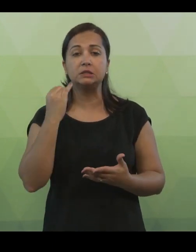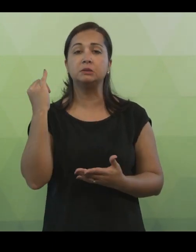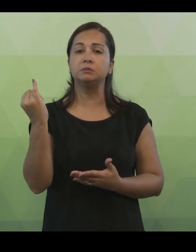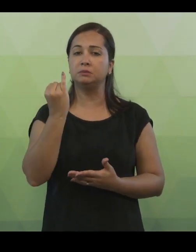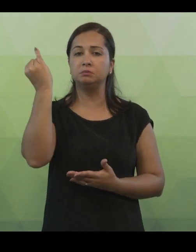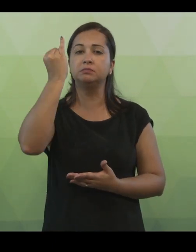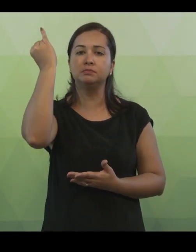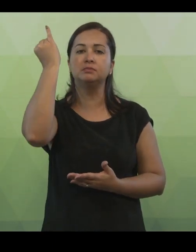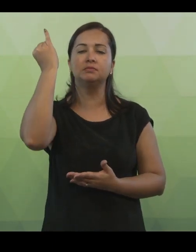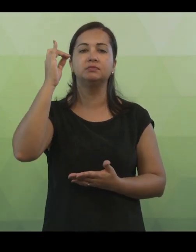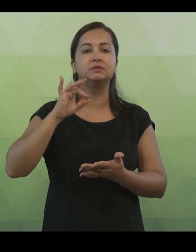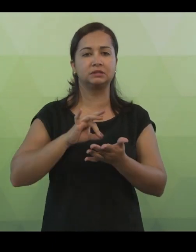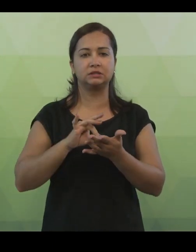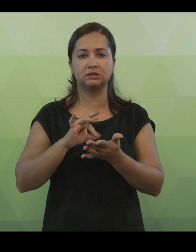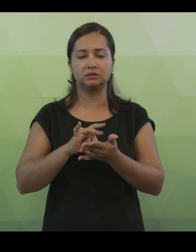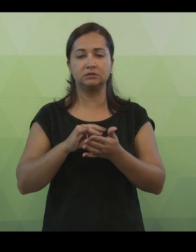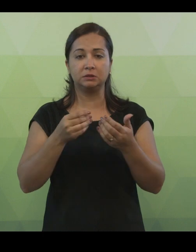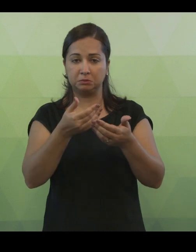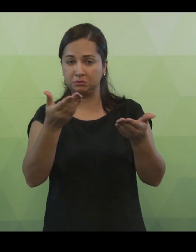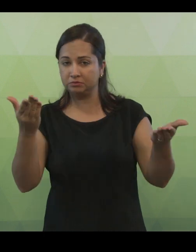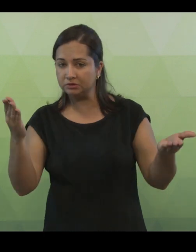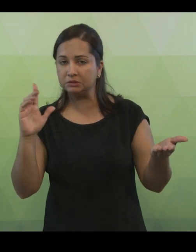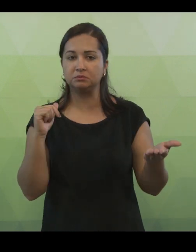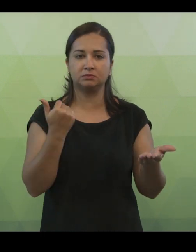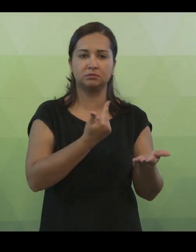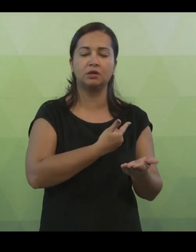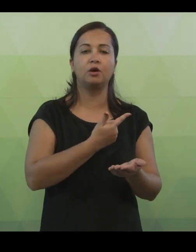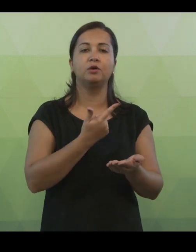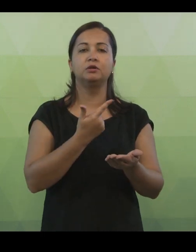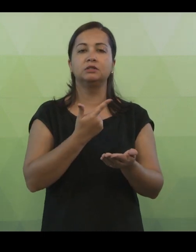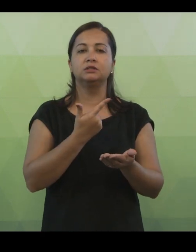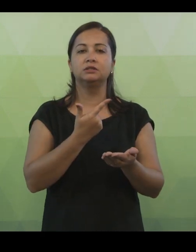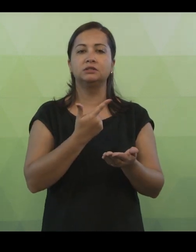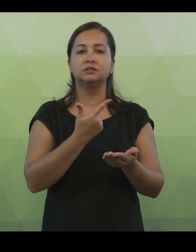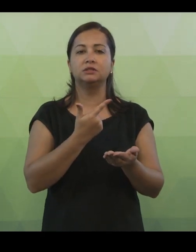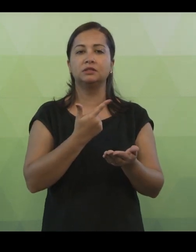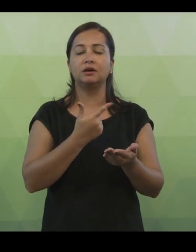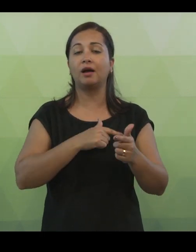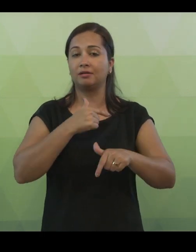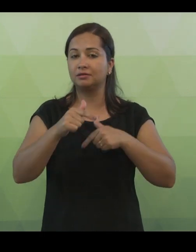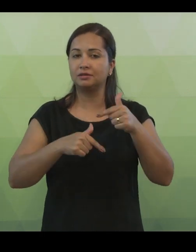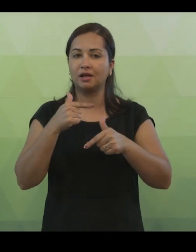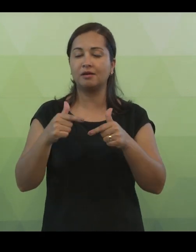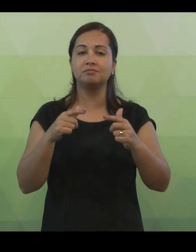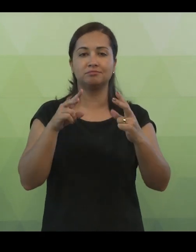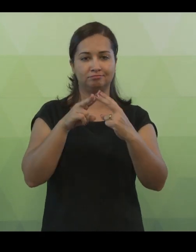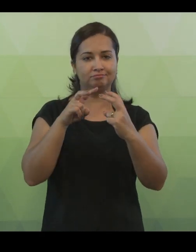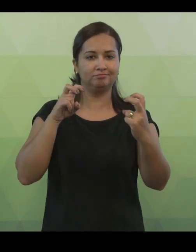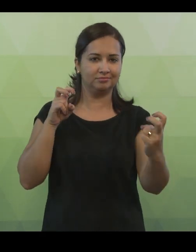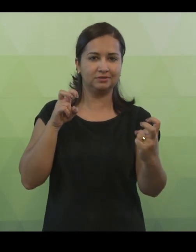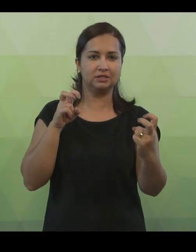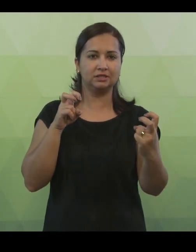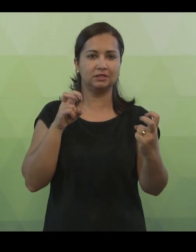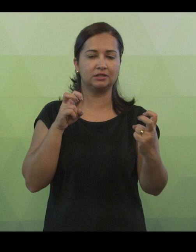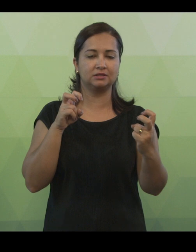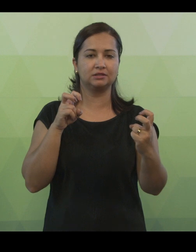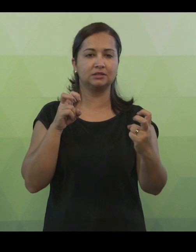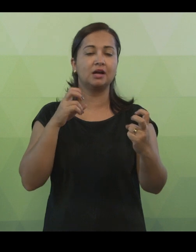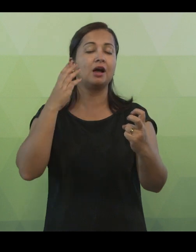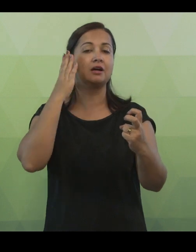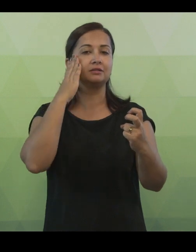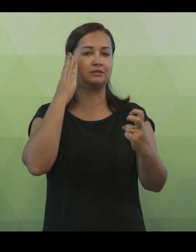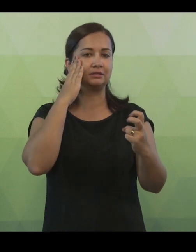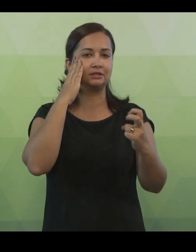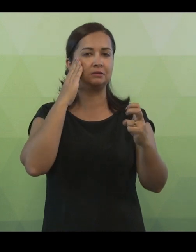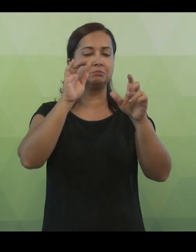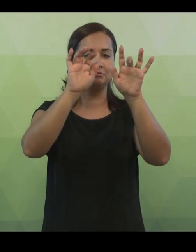Então é muito importante, né, para vocês, né, para nós, né, nós que vamos trabalhar com a educação à distância, né, saber escrever, né, saber